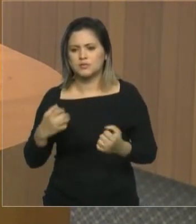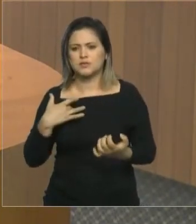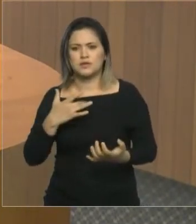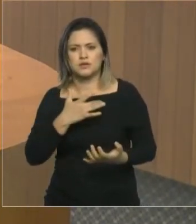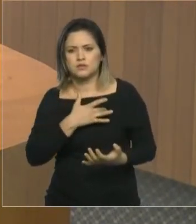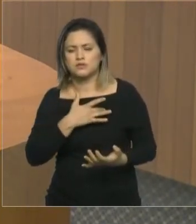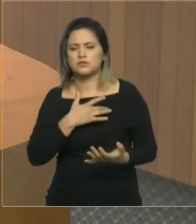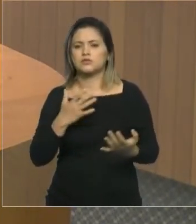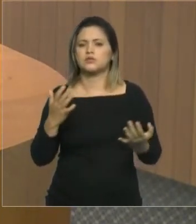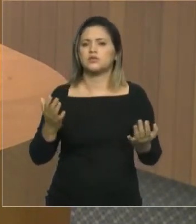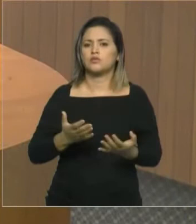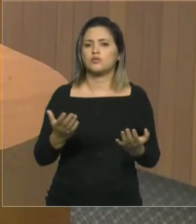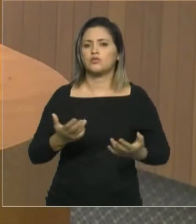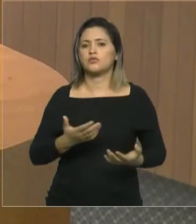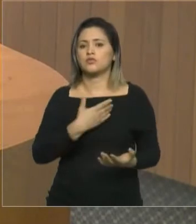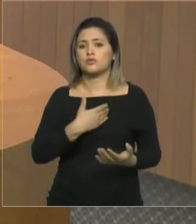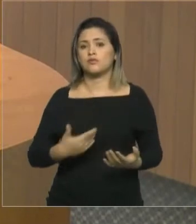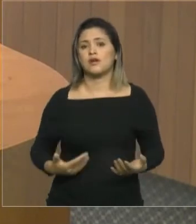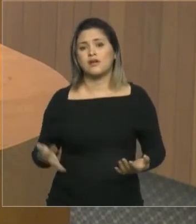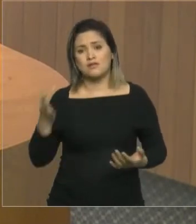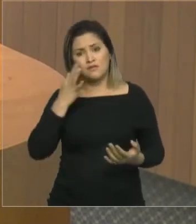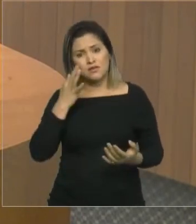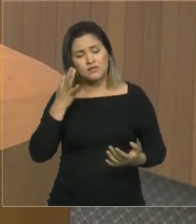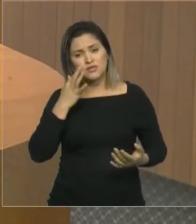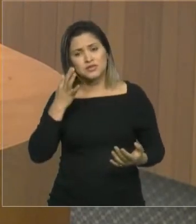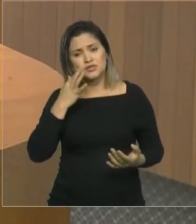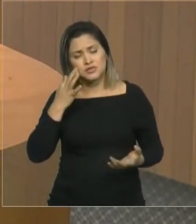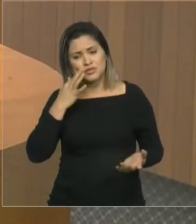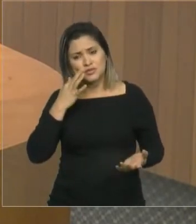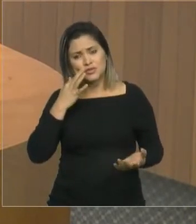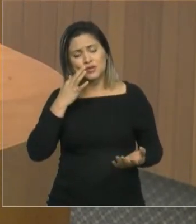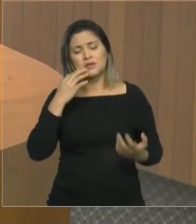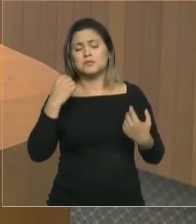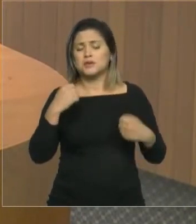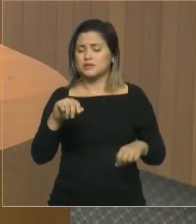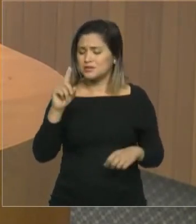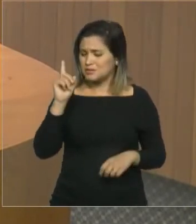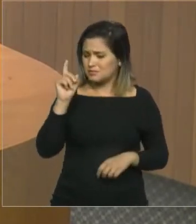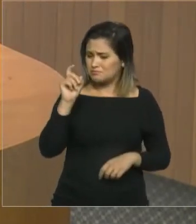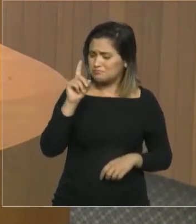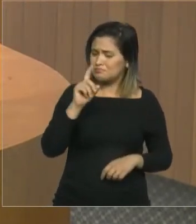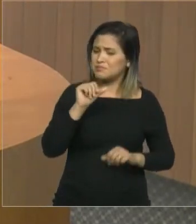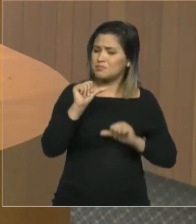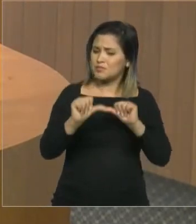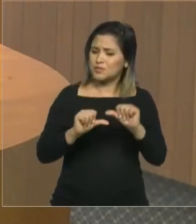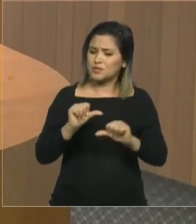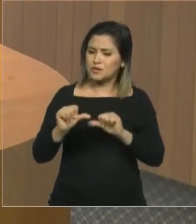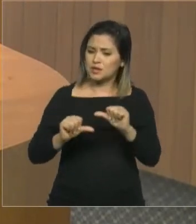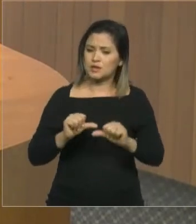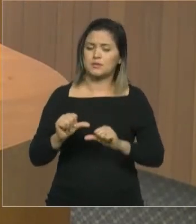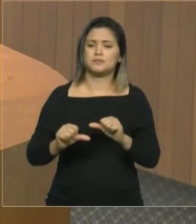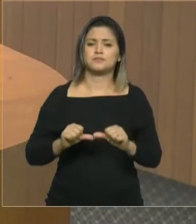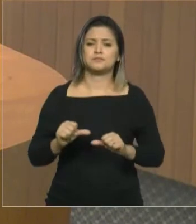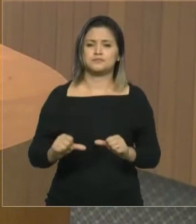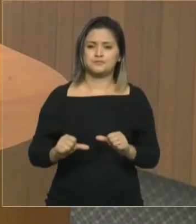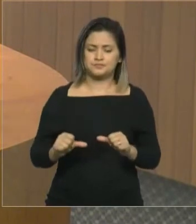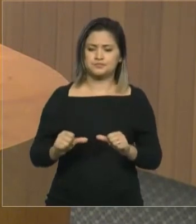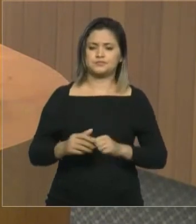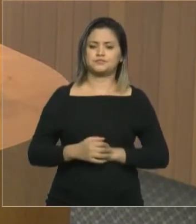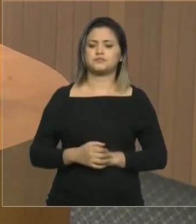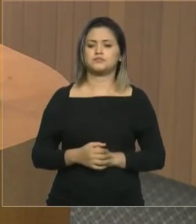obviamente, a responsabilidade de tocar. Salvo engano, nós somos o único Estado que tem, que o governo do Maranhão, o